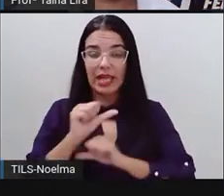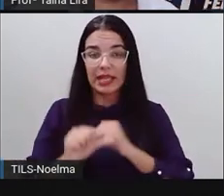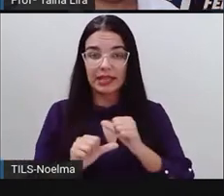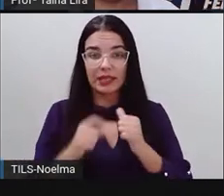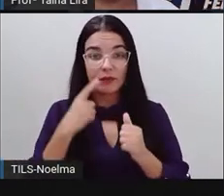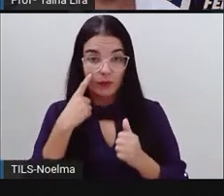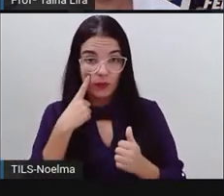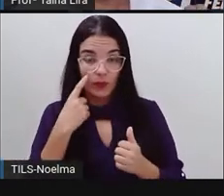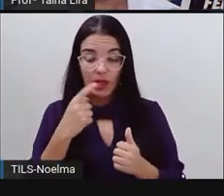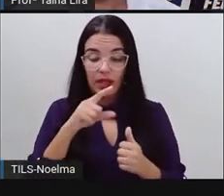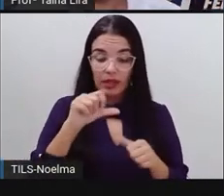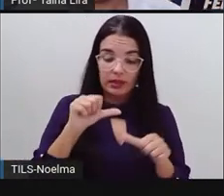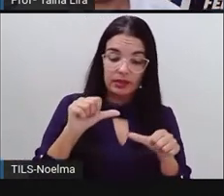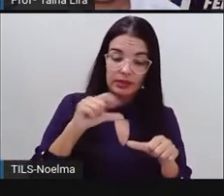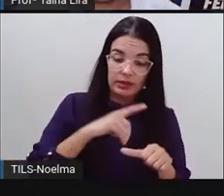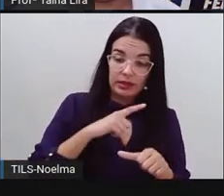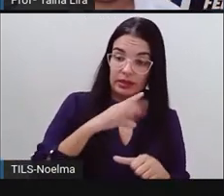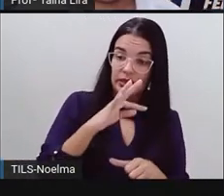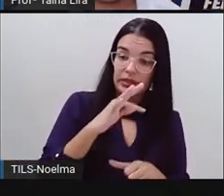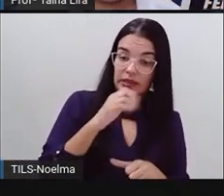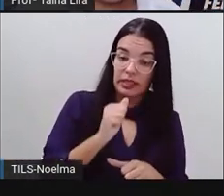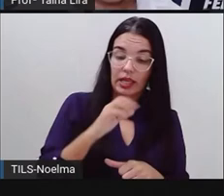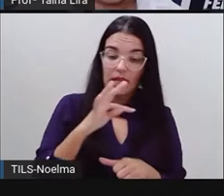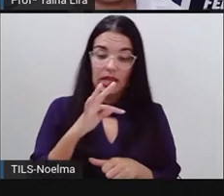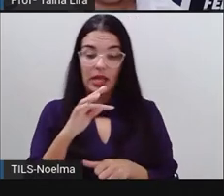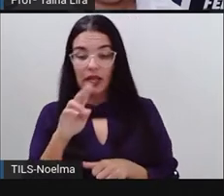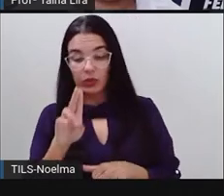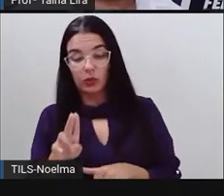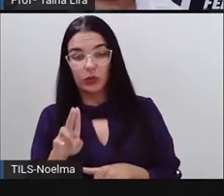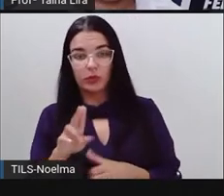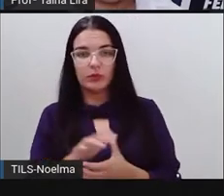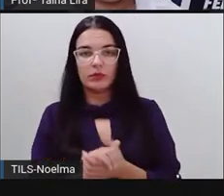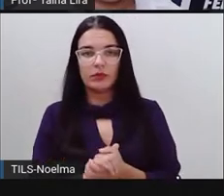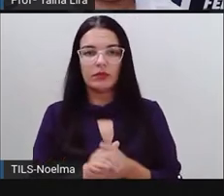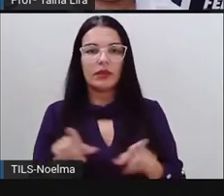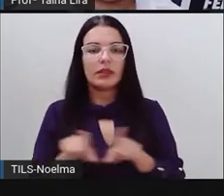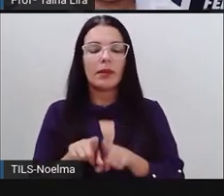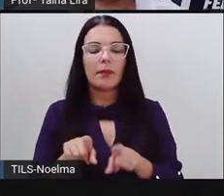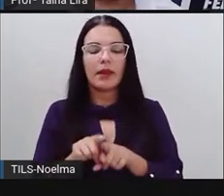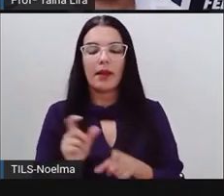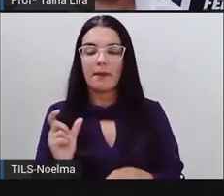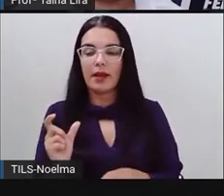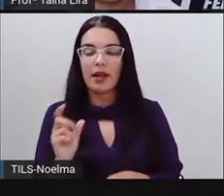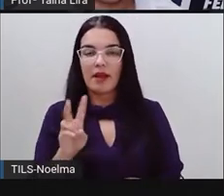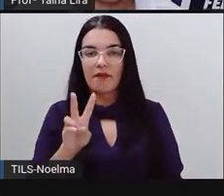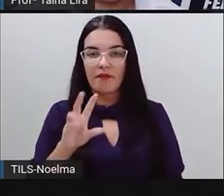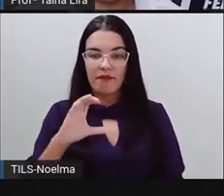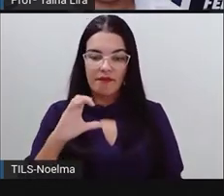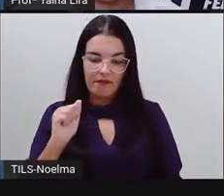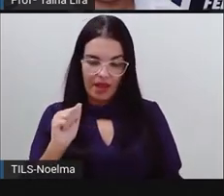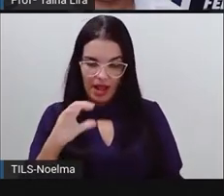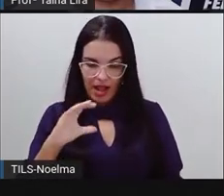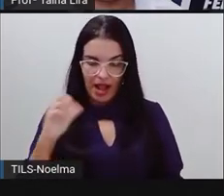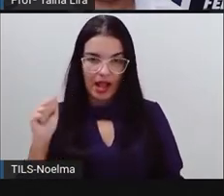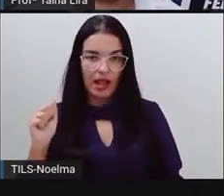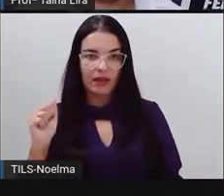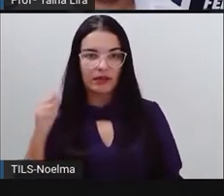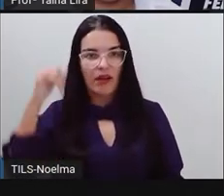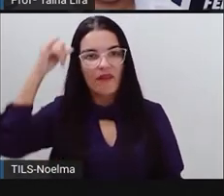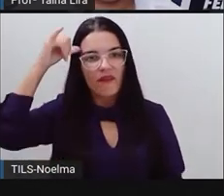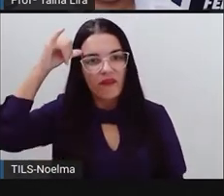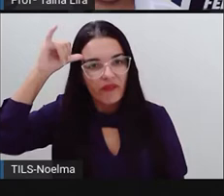perceber aí o som da letra t e a palavra e o vaca